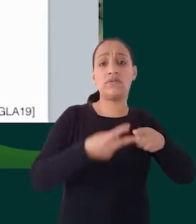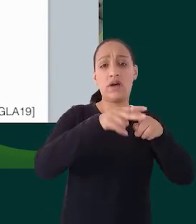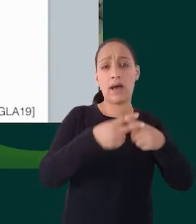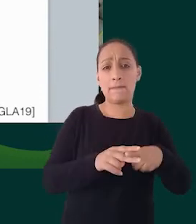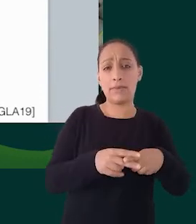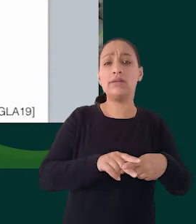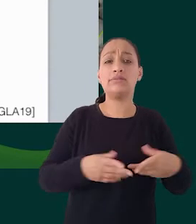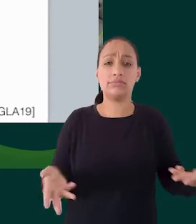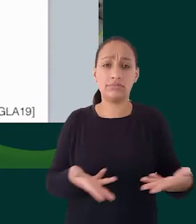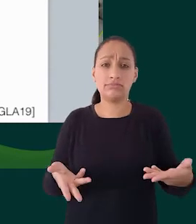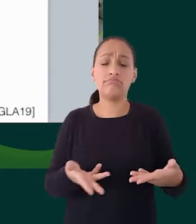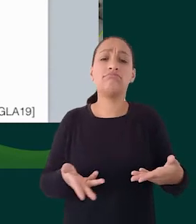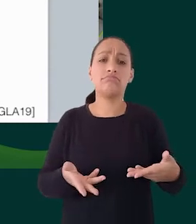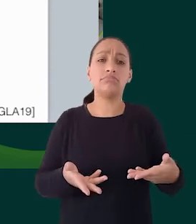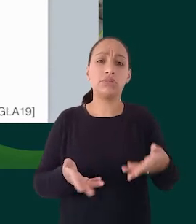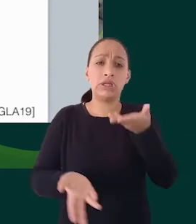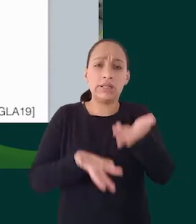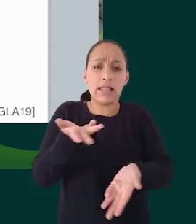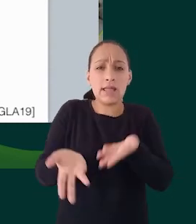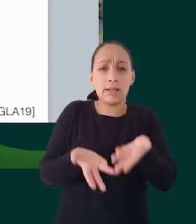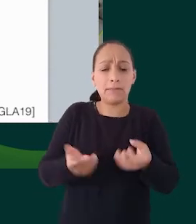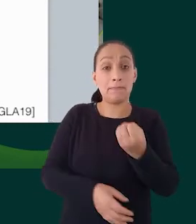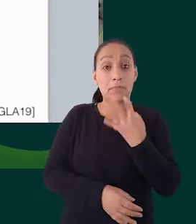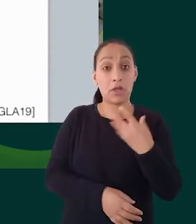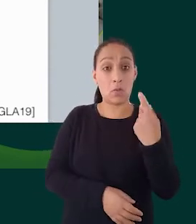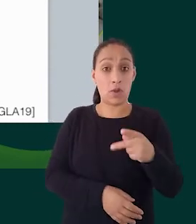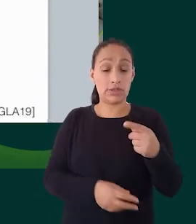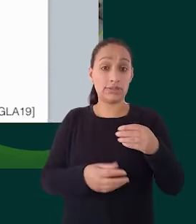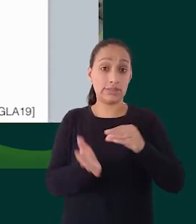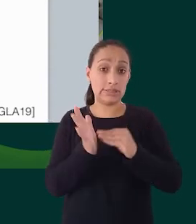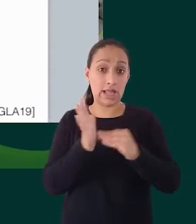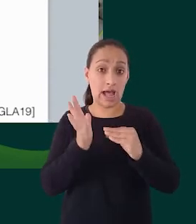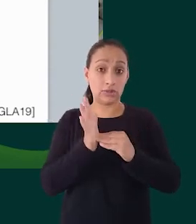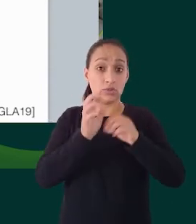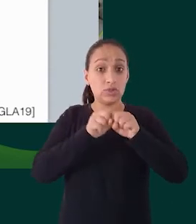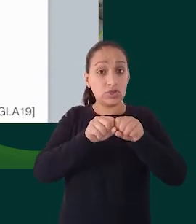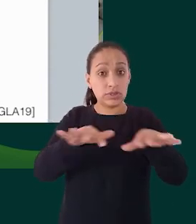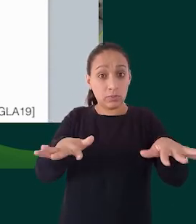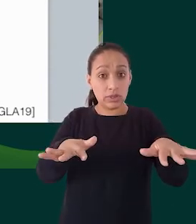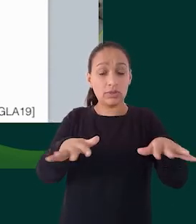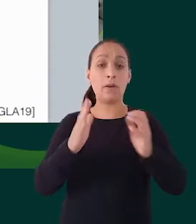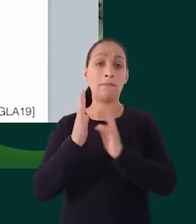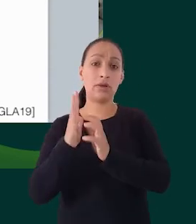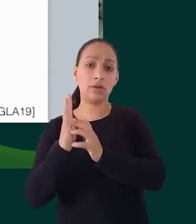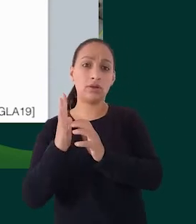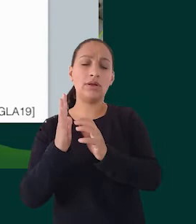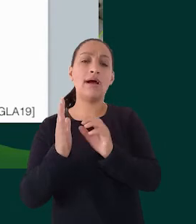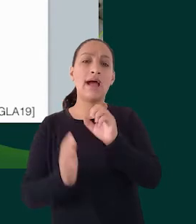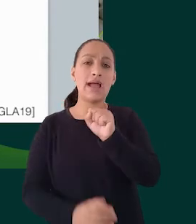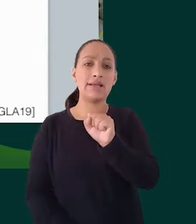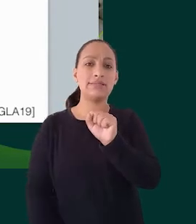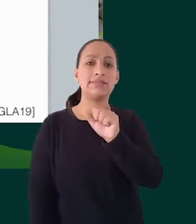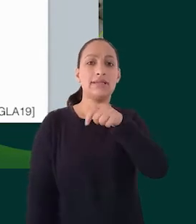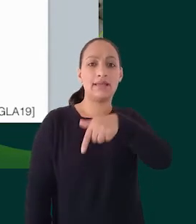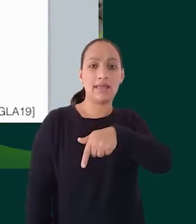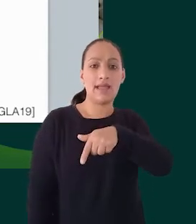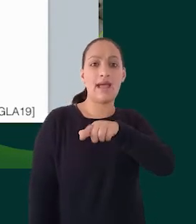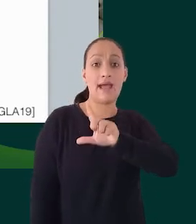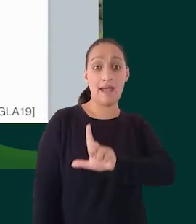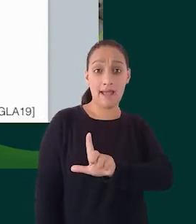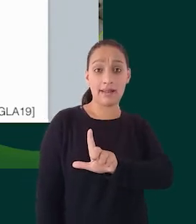que lidam bem com esses dados distribuídos, né? Desde bancos de dados NoSQL, bancos de dados